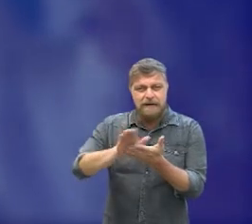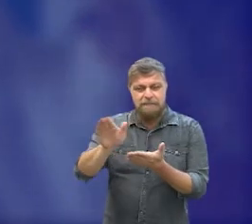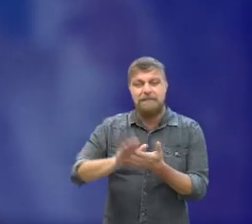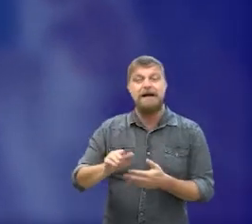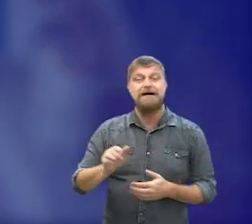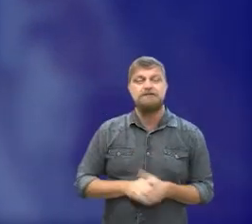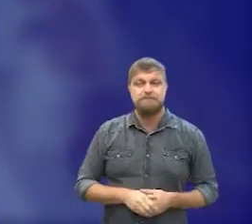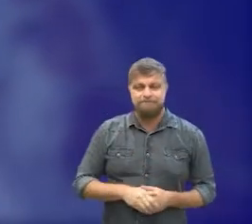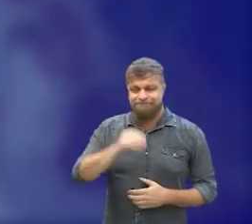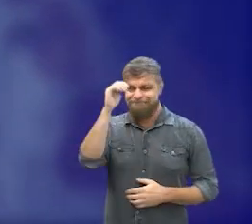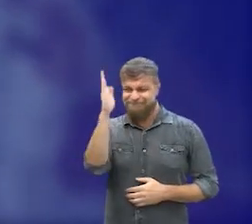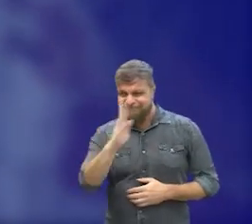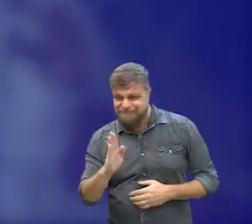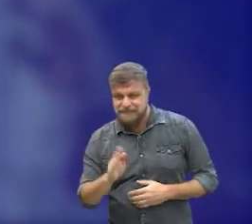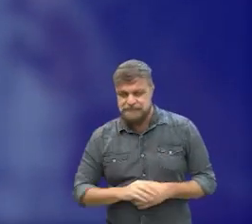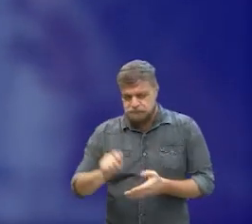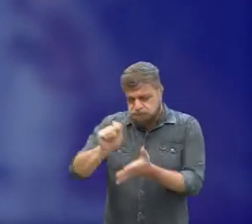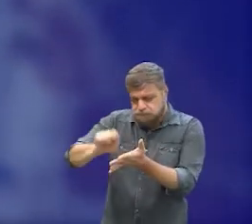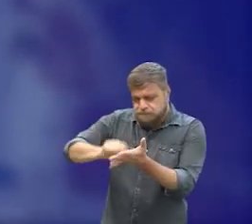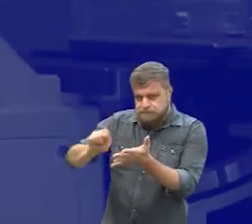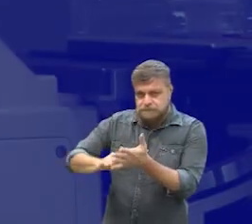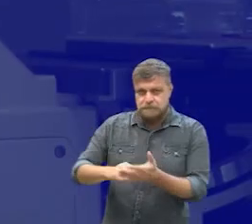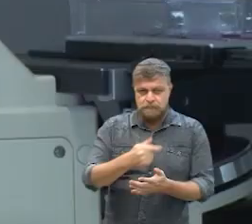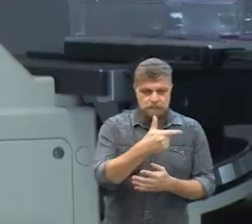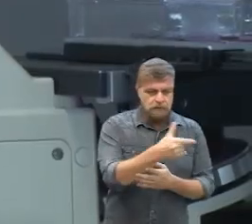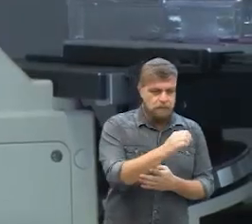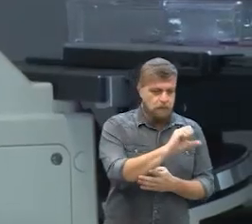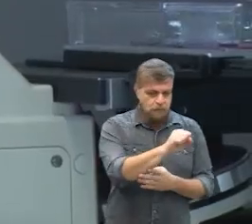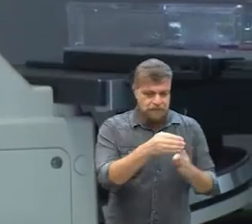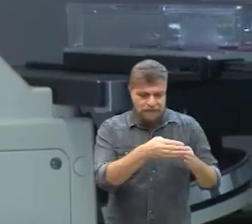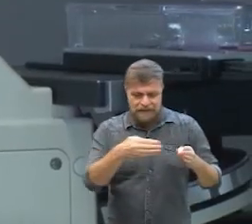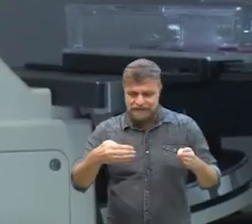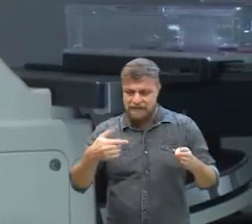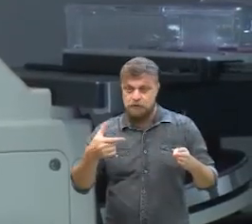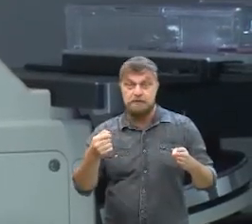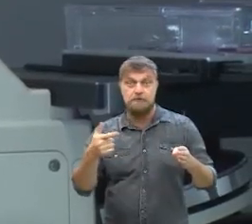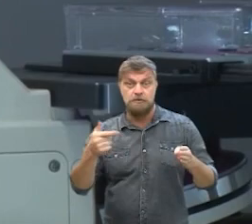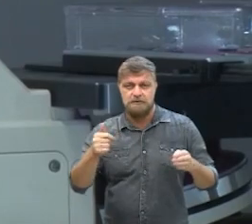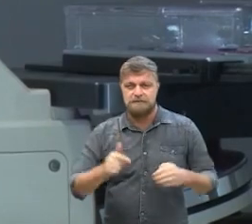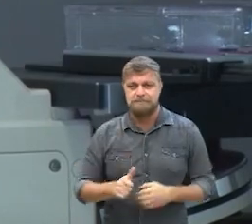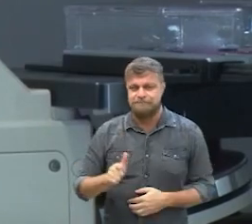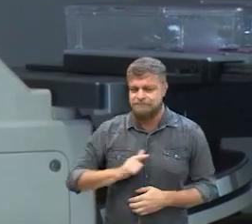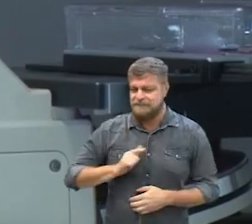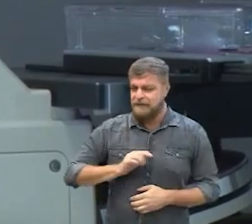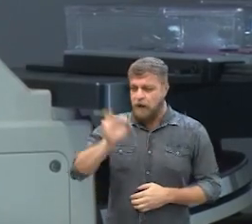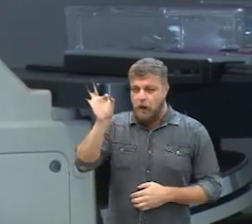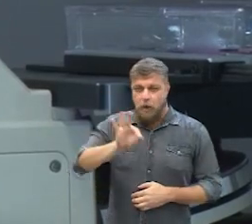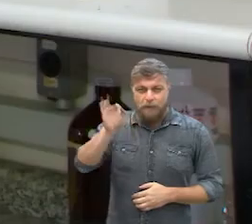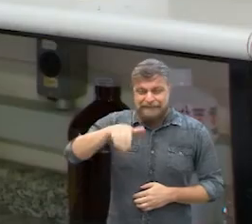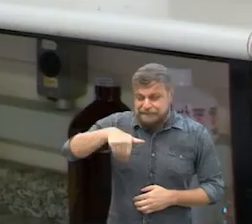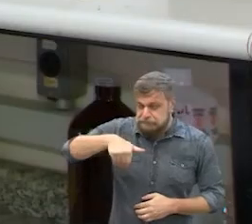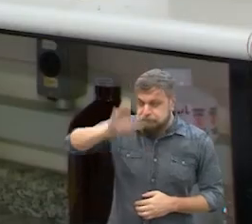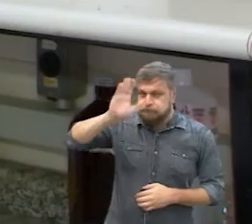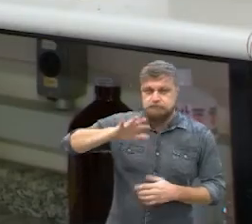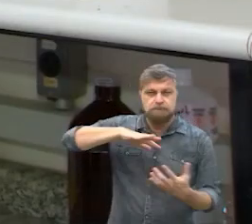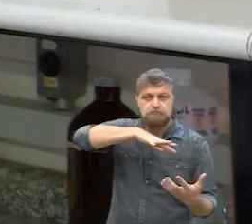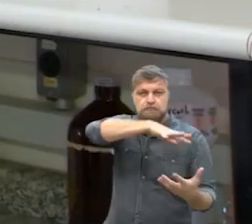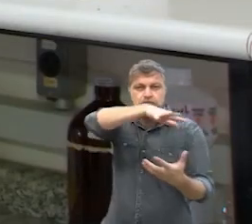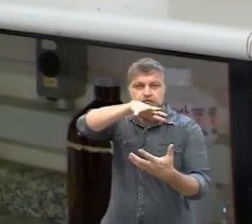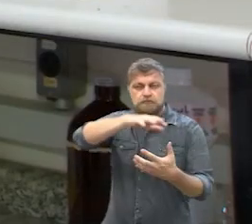brasileiros entre os anos de 2008 e 2012, um dos maiores índices do mundo. Eu não